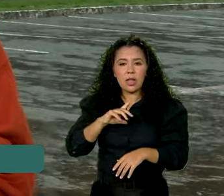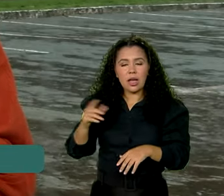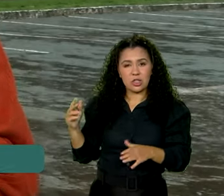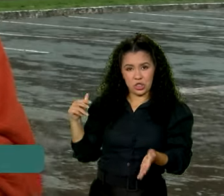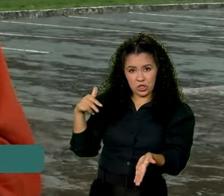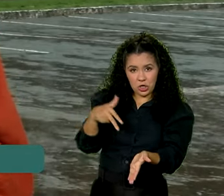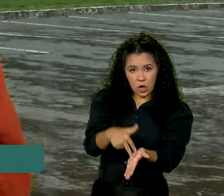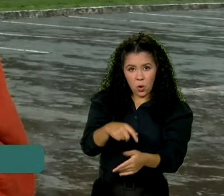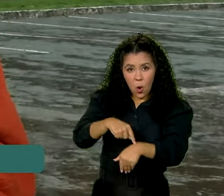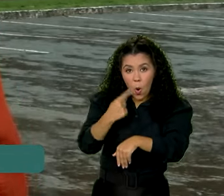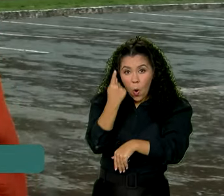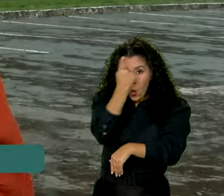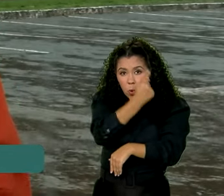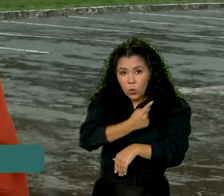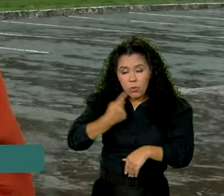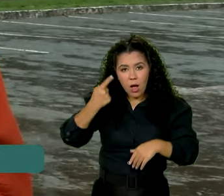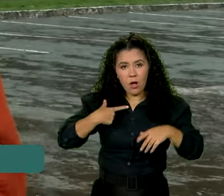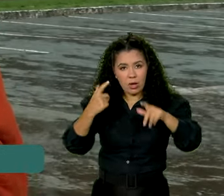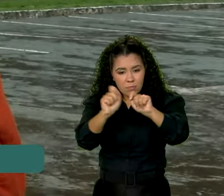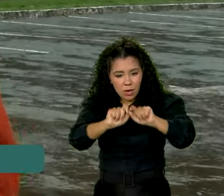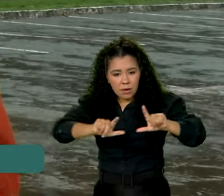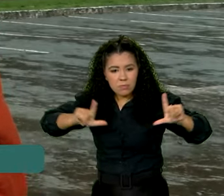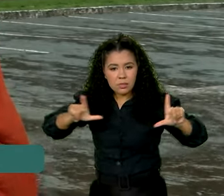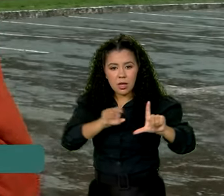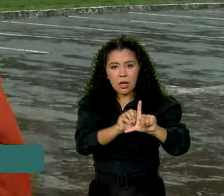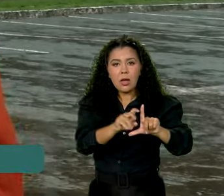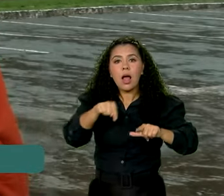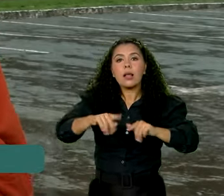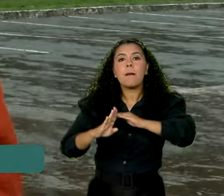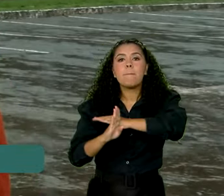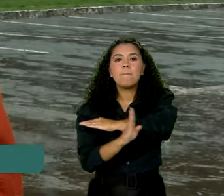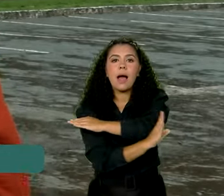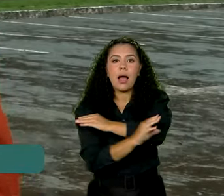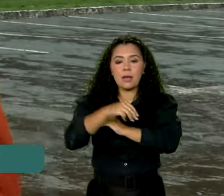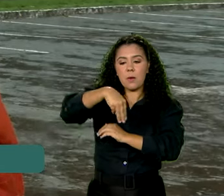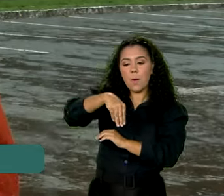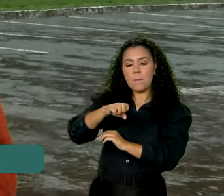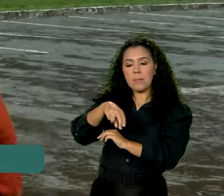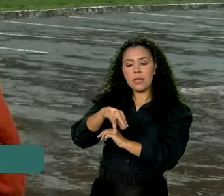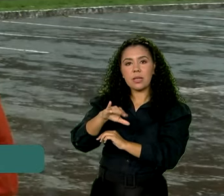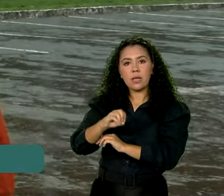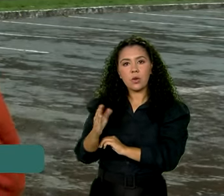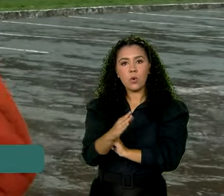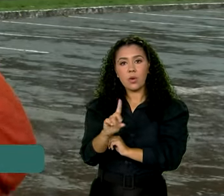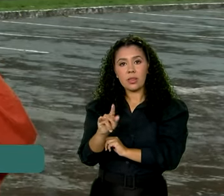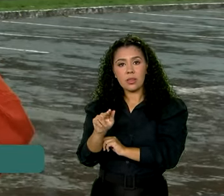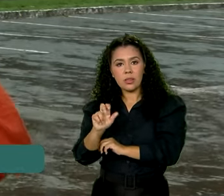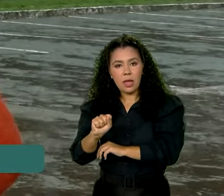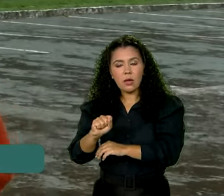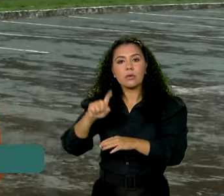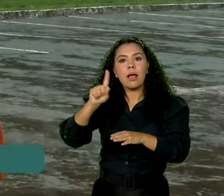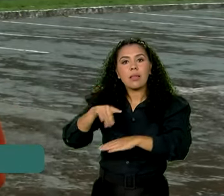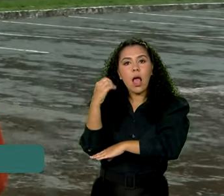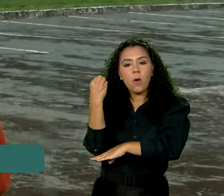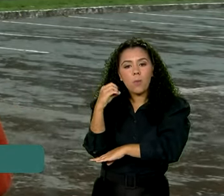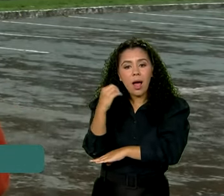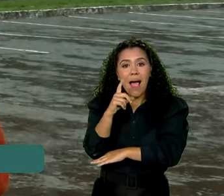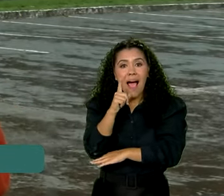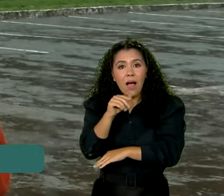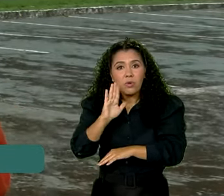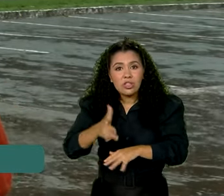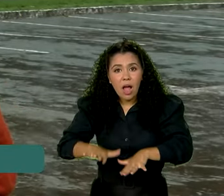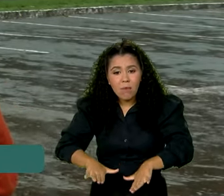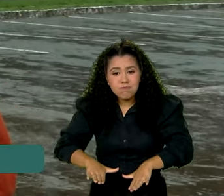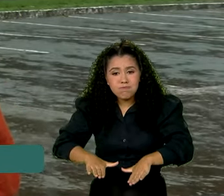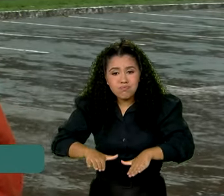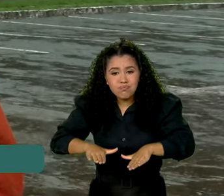hora para fazer essa entrada ao vivo aqui no bairro Menino Deus, que fica próximo à região central de Porto Alegre, e a rua já está